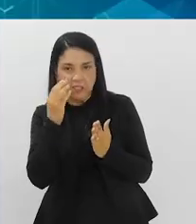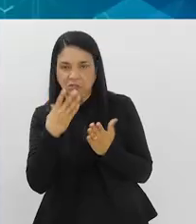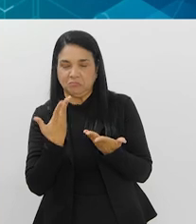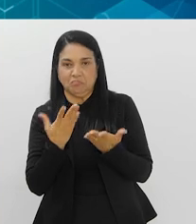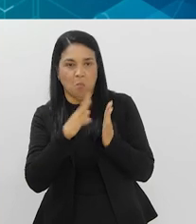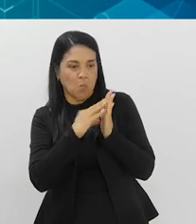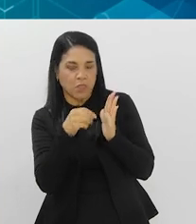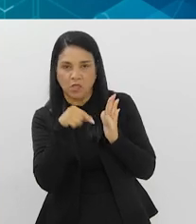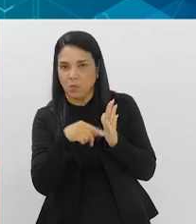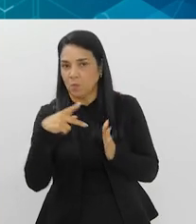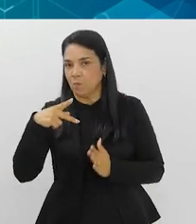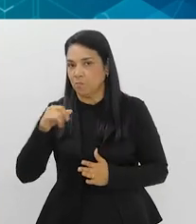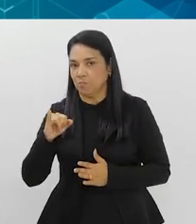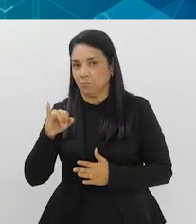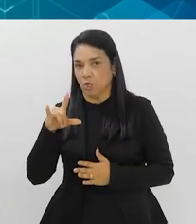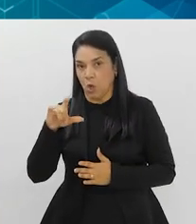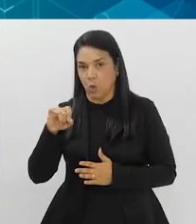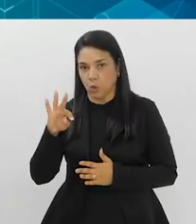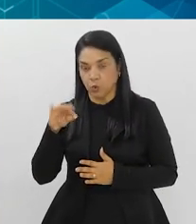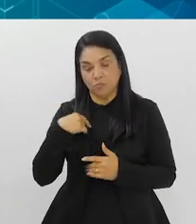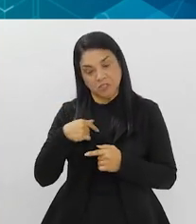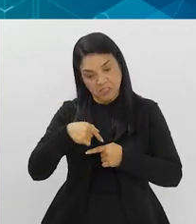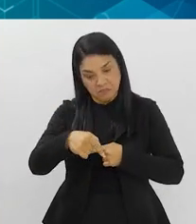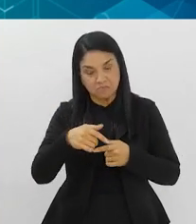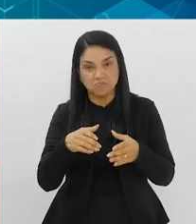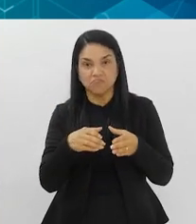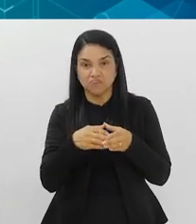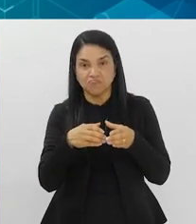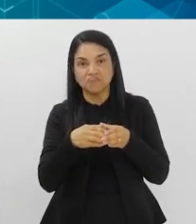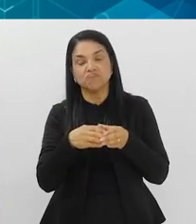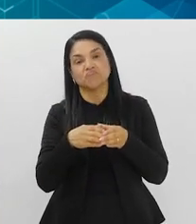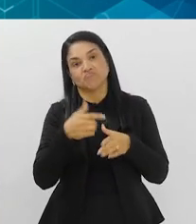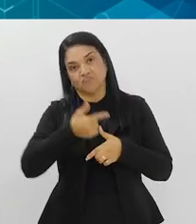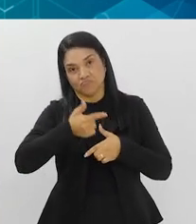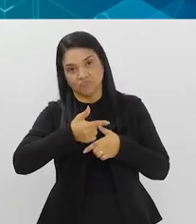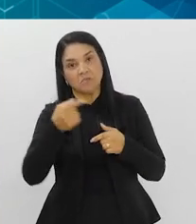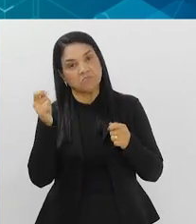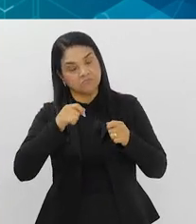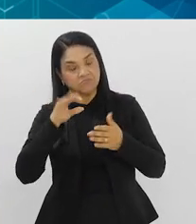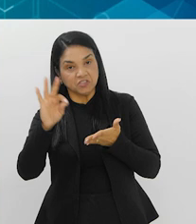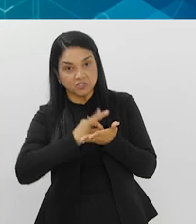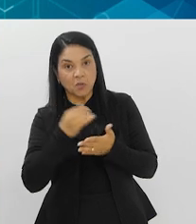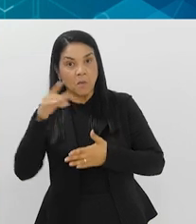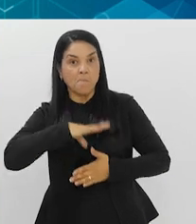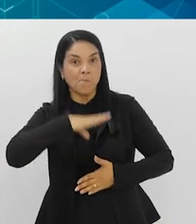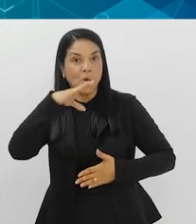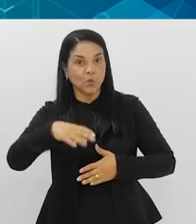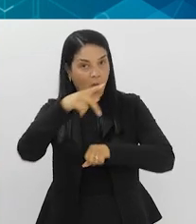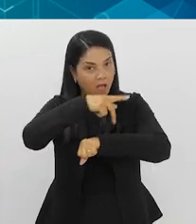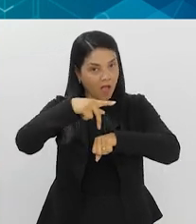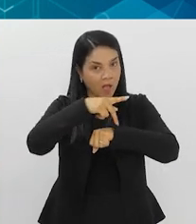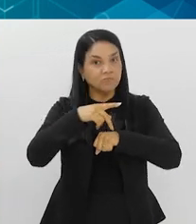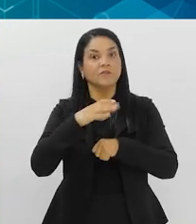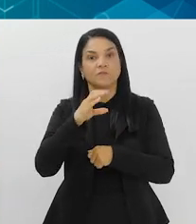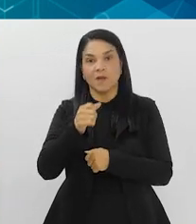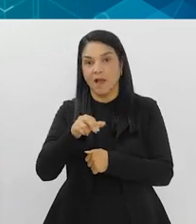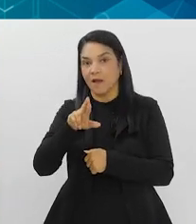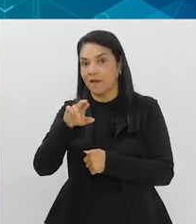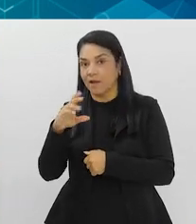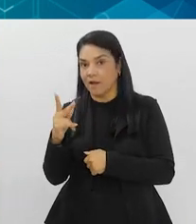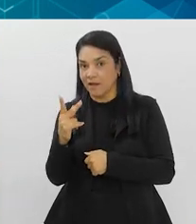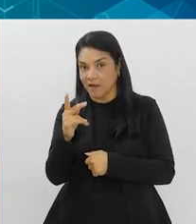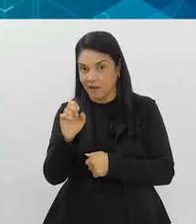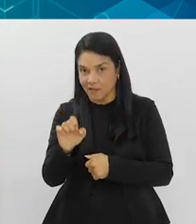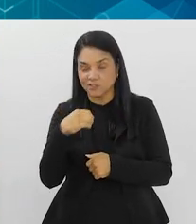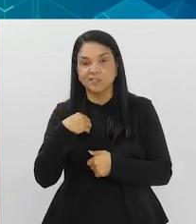piloto, estamos animados, quem sabe aqui agora no segundo a gente consiga ter inscrição. Em Portugal a gente teve a participação de uma creche que realmente entrou